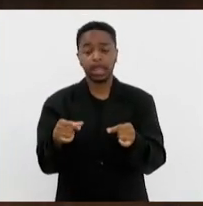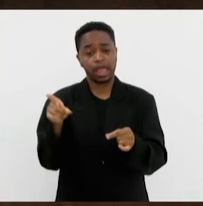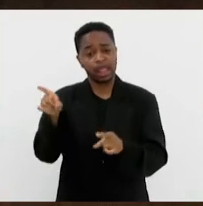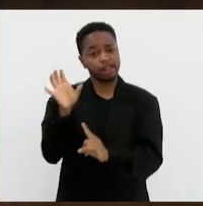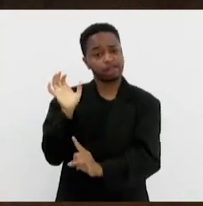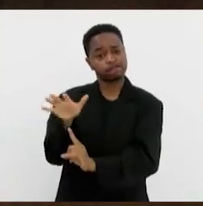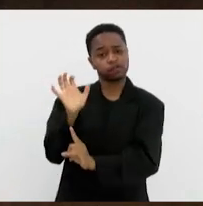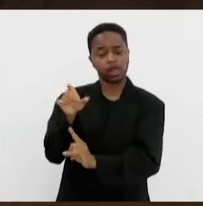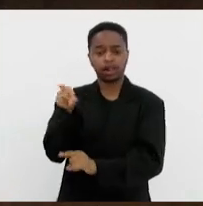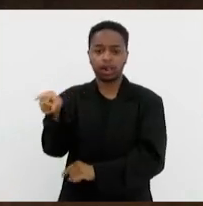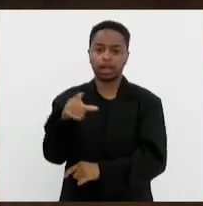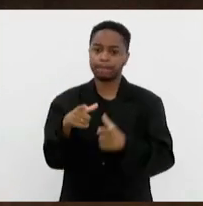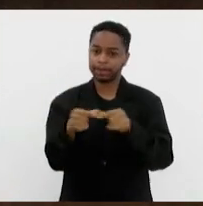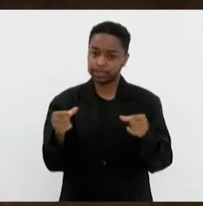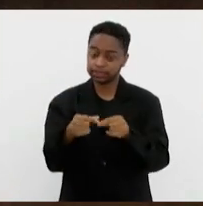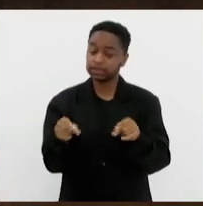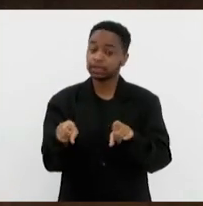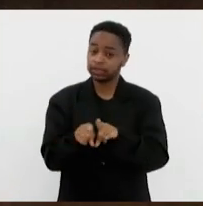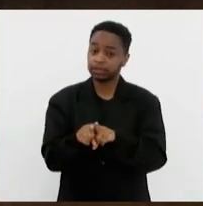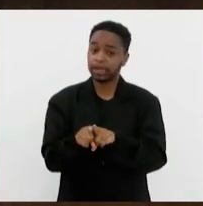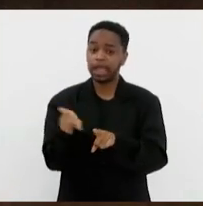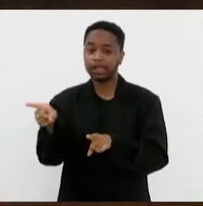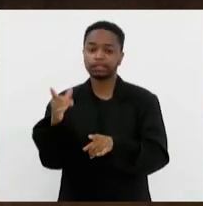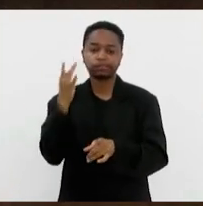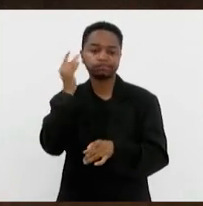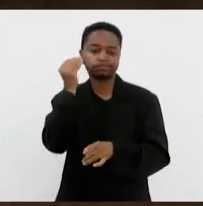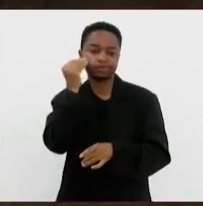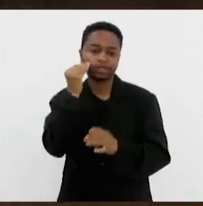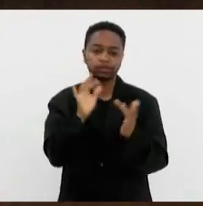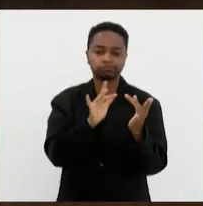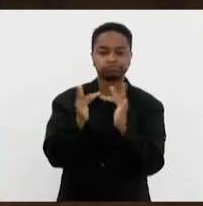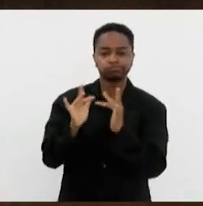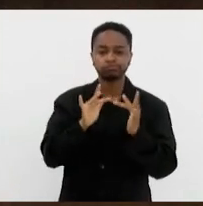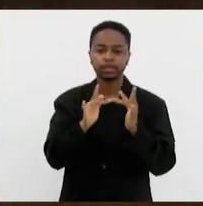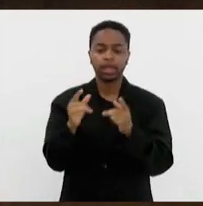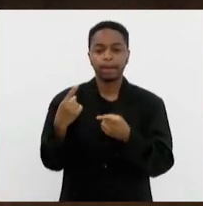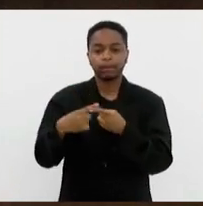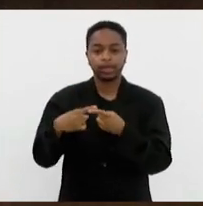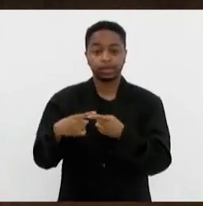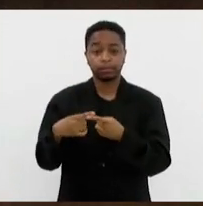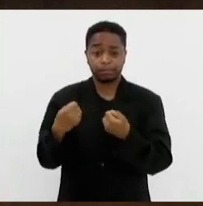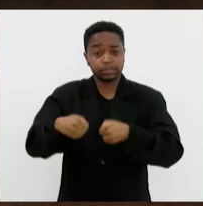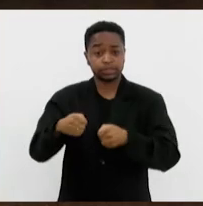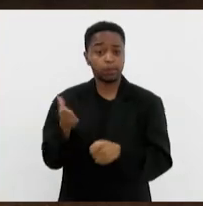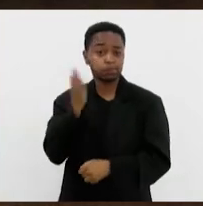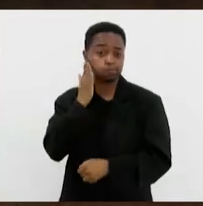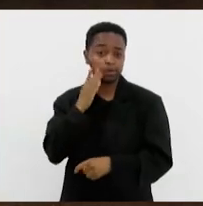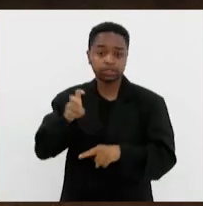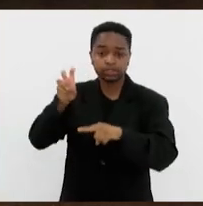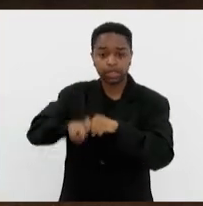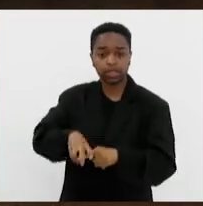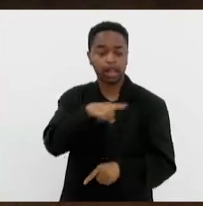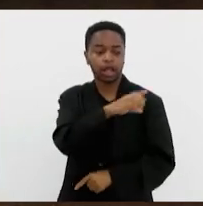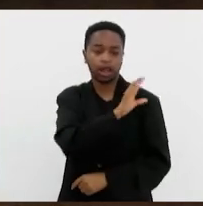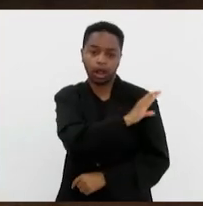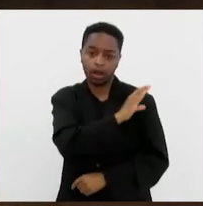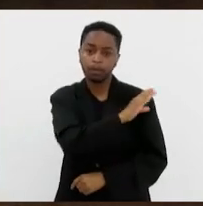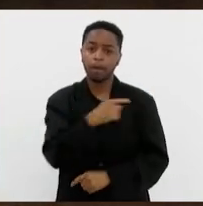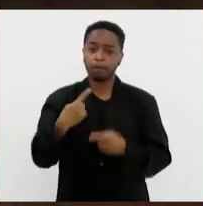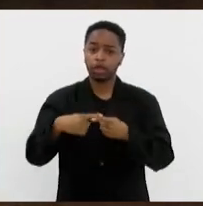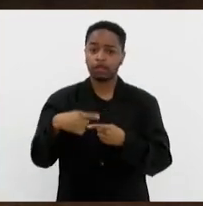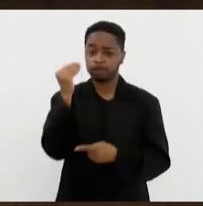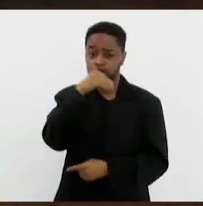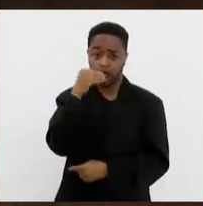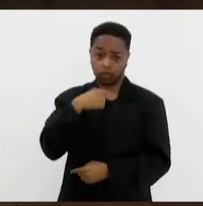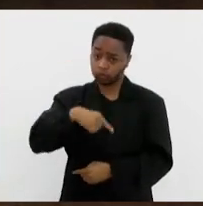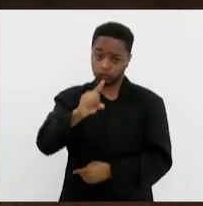em Brasília e ele estava indo articular. Ele deveria sentar a bunda dele na cadeira de Campos. Ele é tão frouxo que não foi à